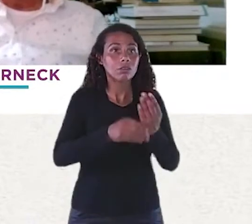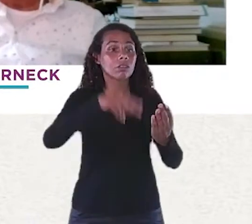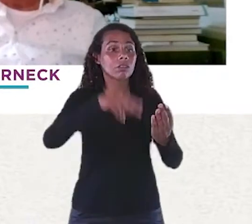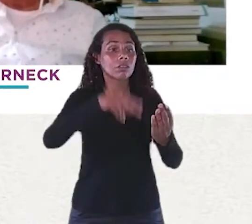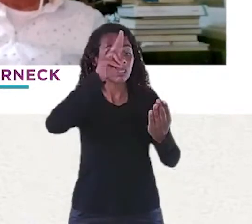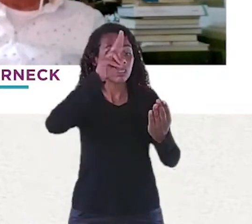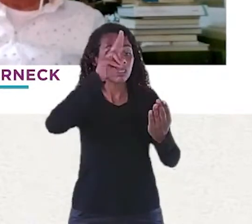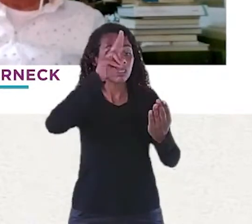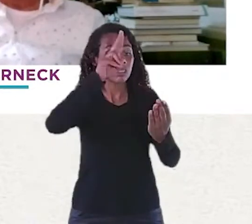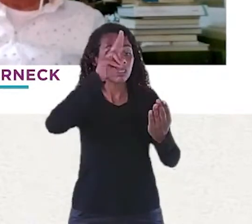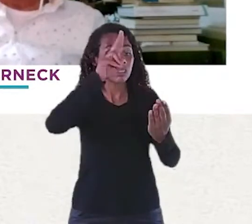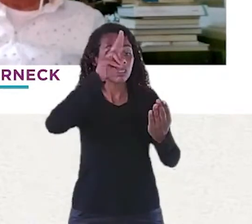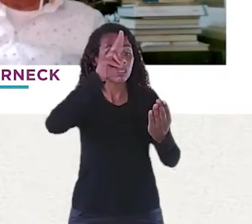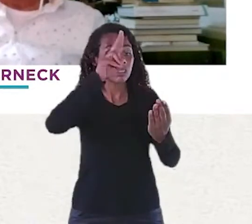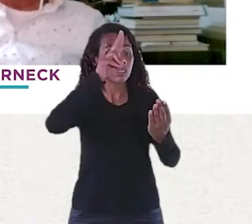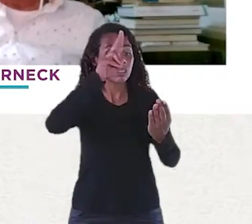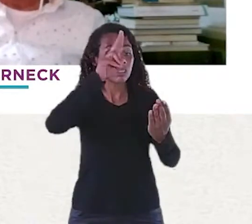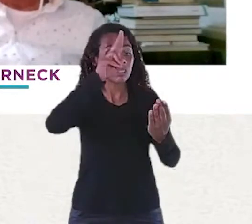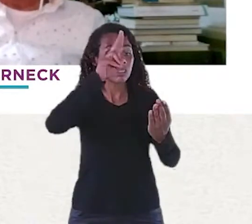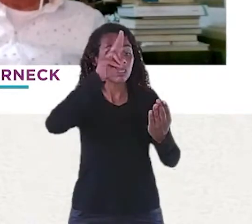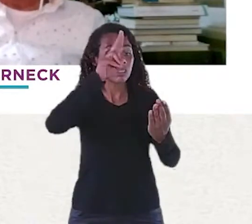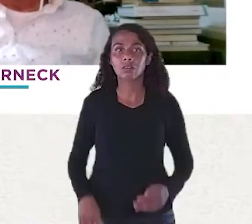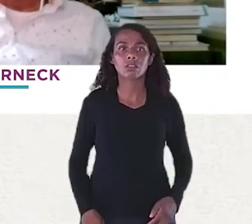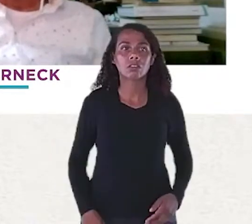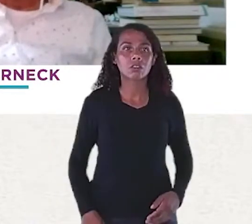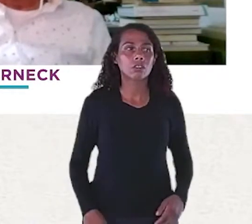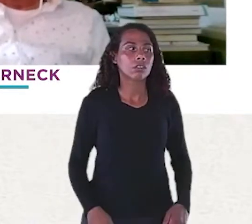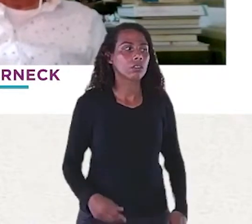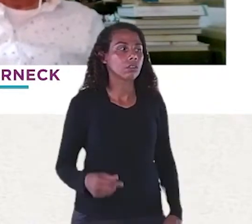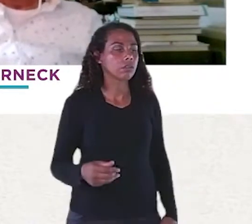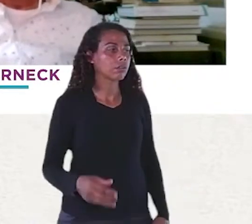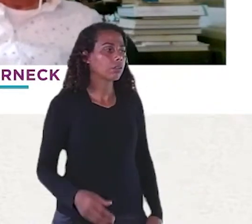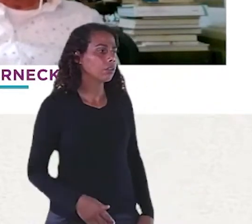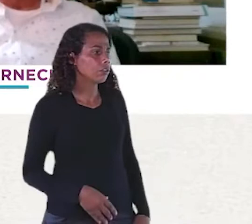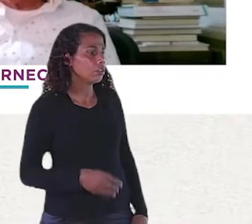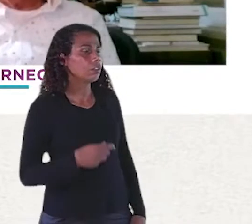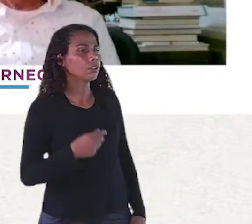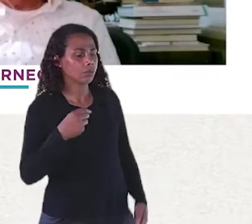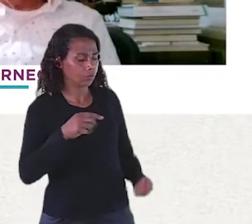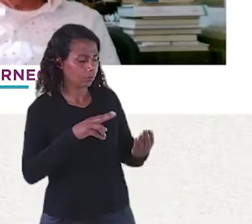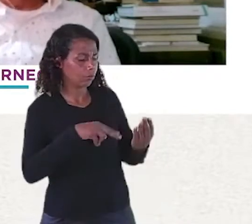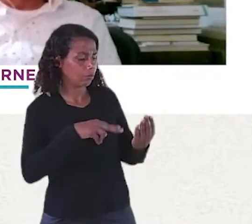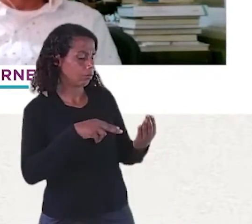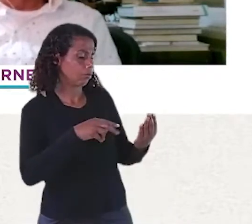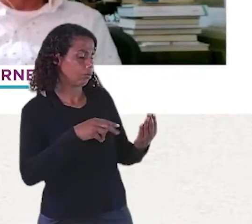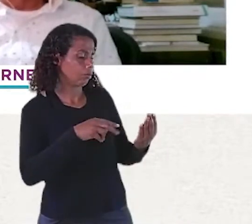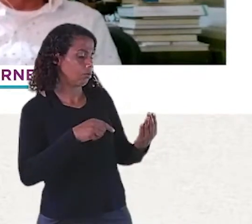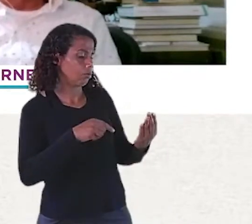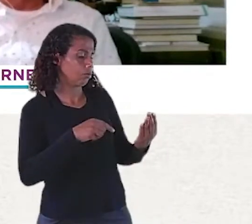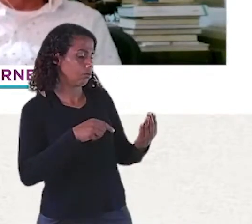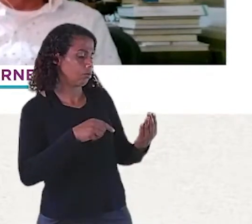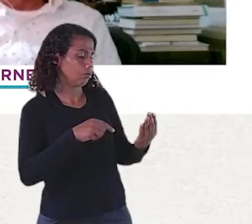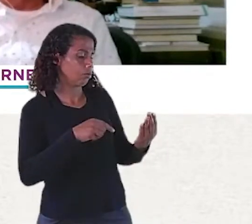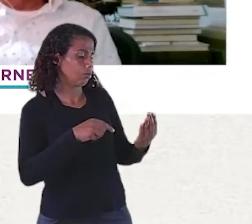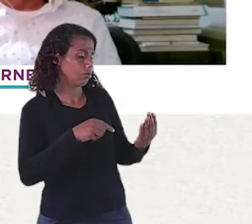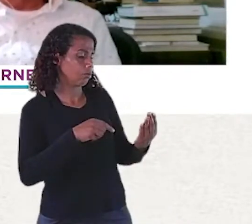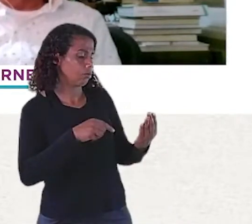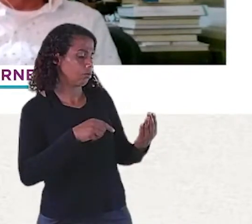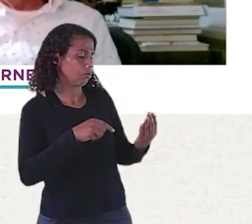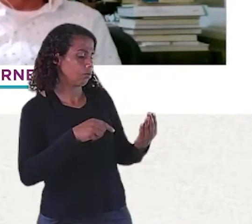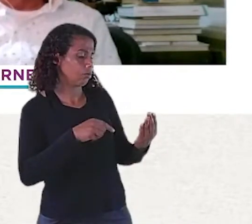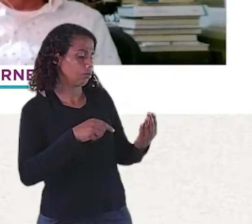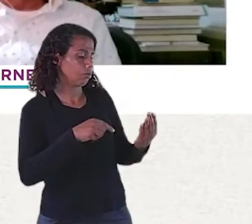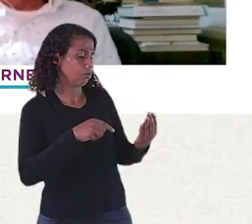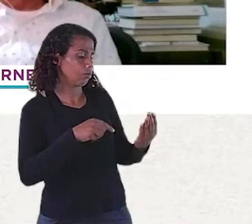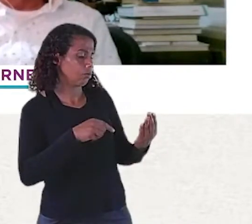assim, tem um artigo aqui do qualquer coisa que para ele era artigo, né? Não tinha negócio